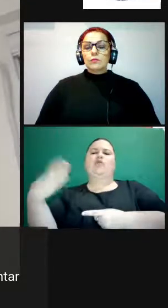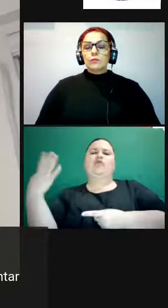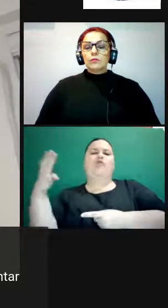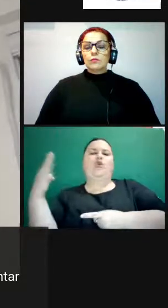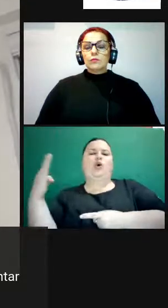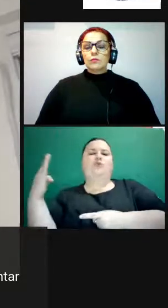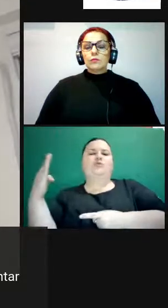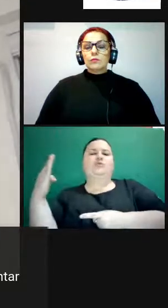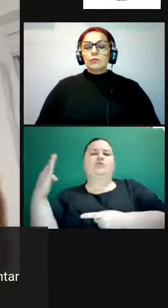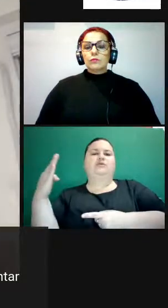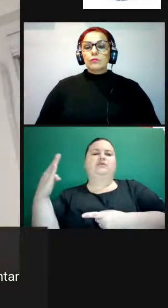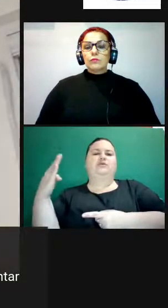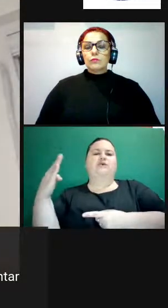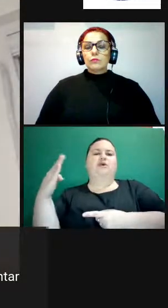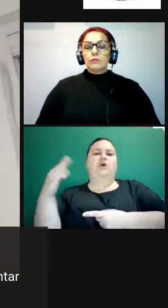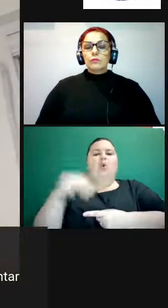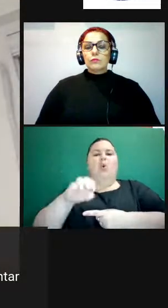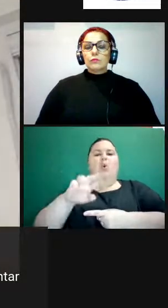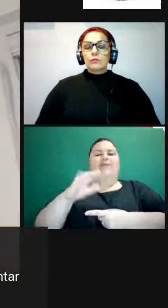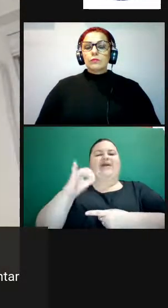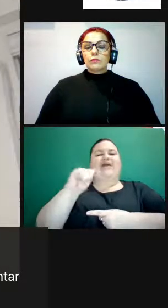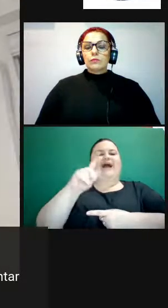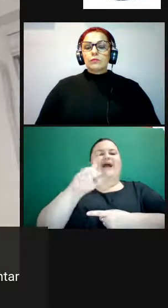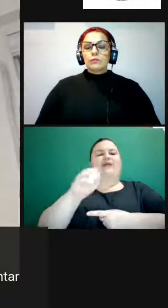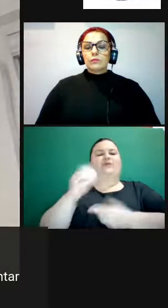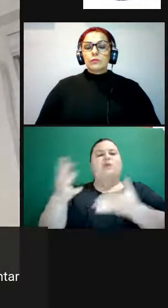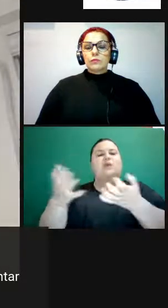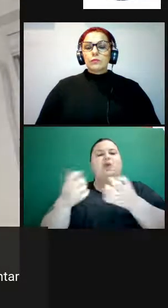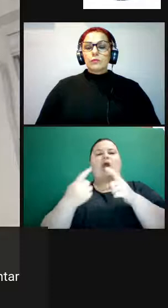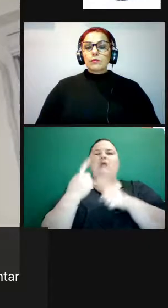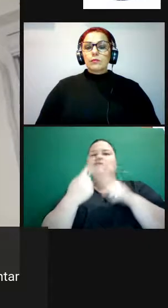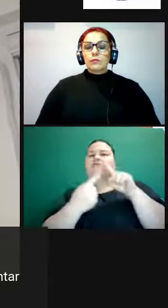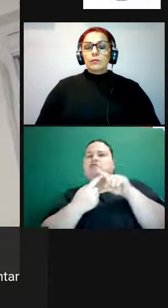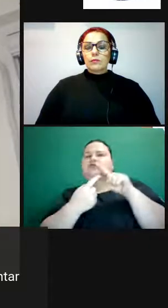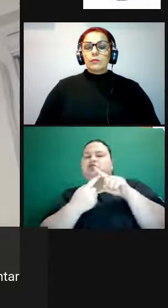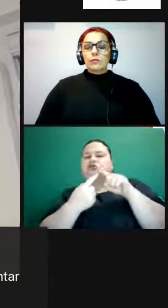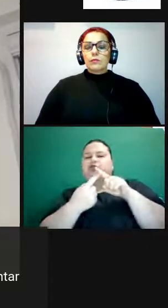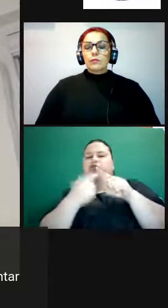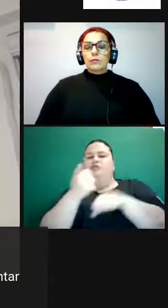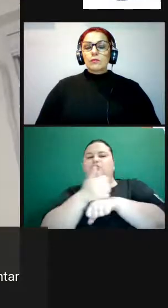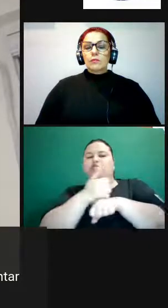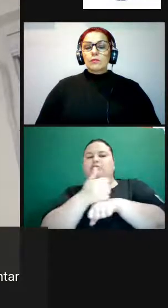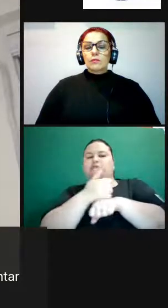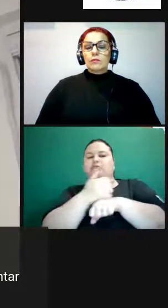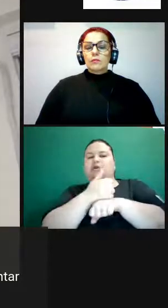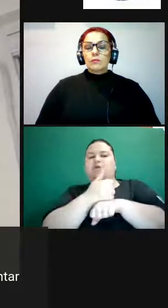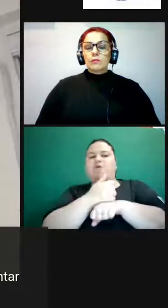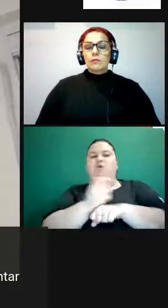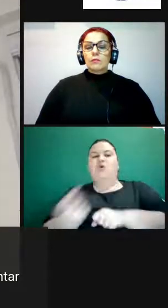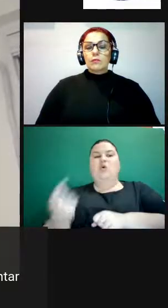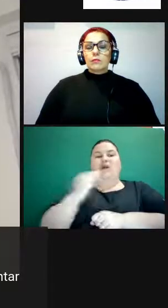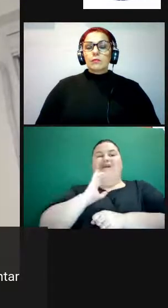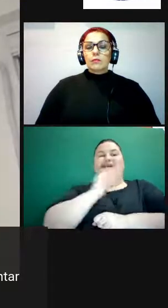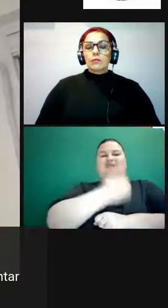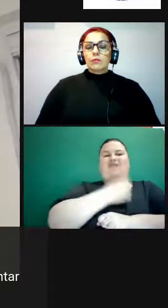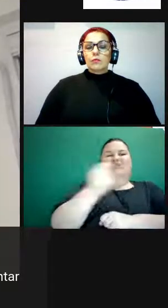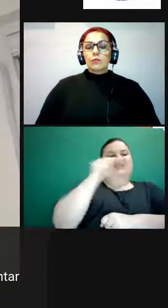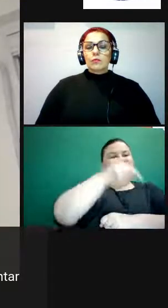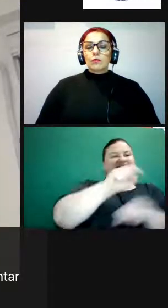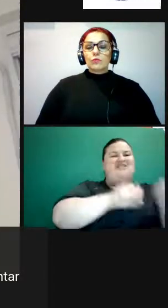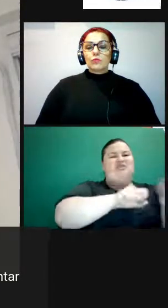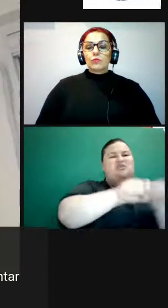mercado ele quer um tipo de profissional e nós estamos se formando para ser um tipo de profissional que não é o seu mercado O que é